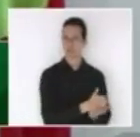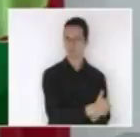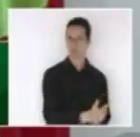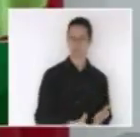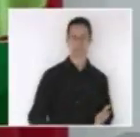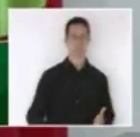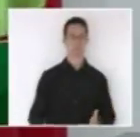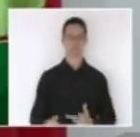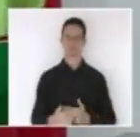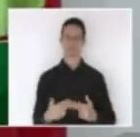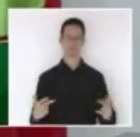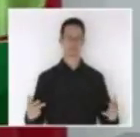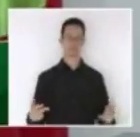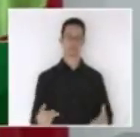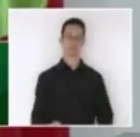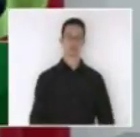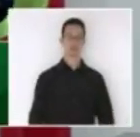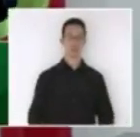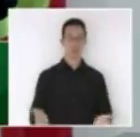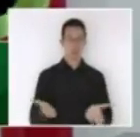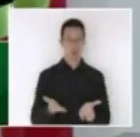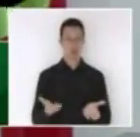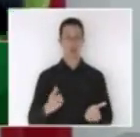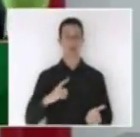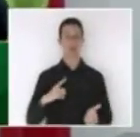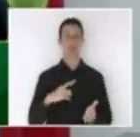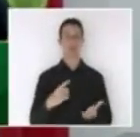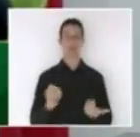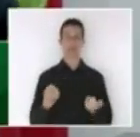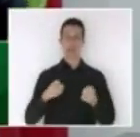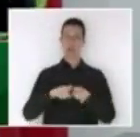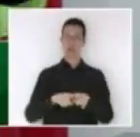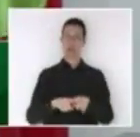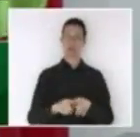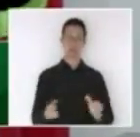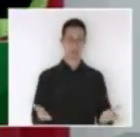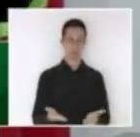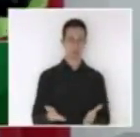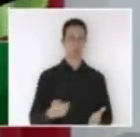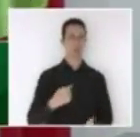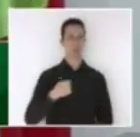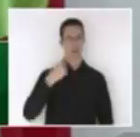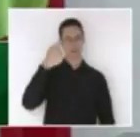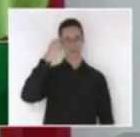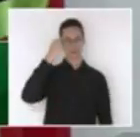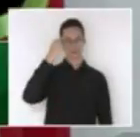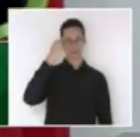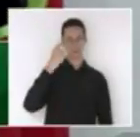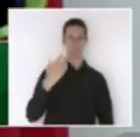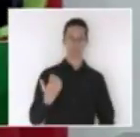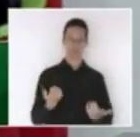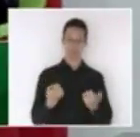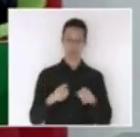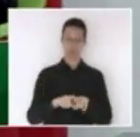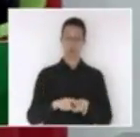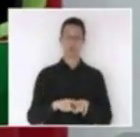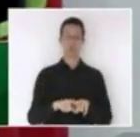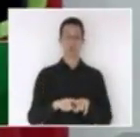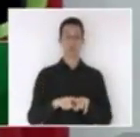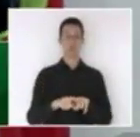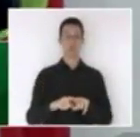das coligações que nós temos hoje, no meu entender, a coligação é uma maneira